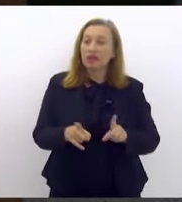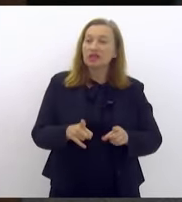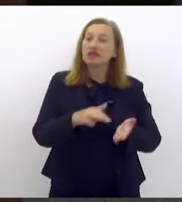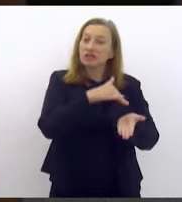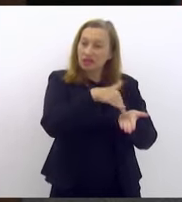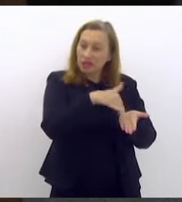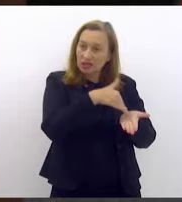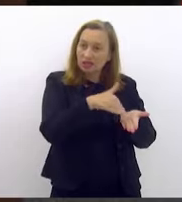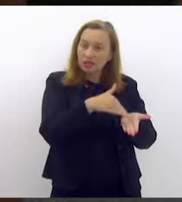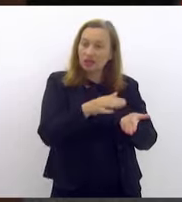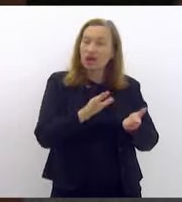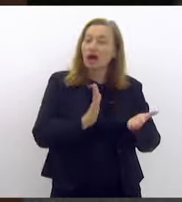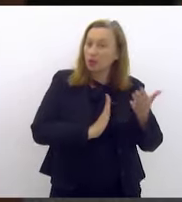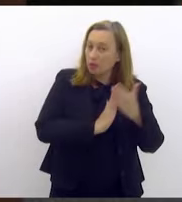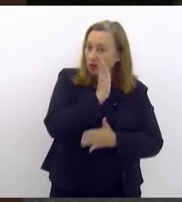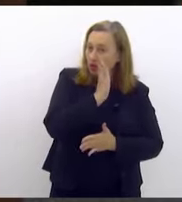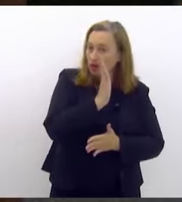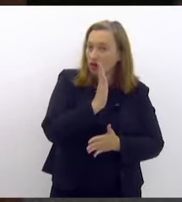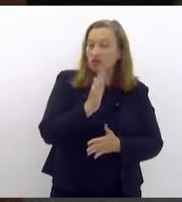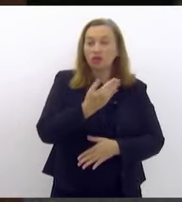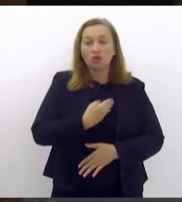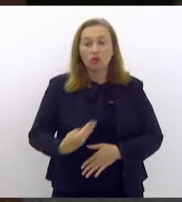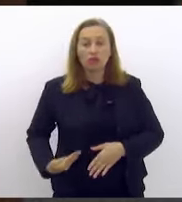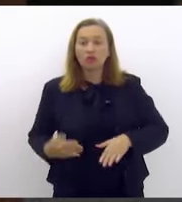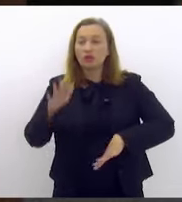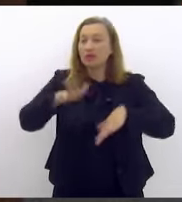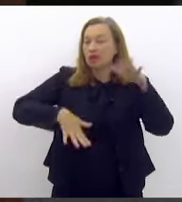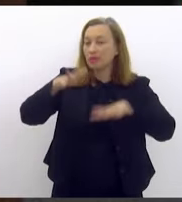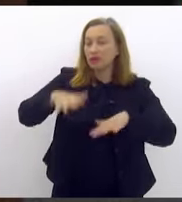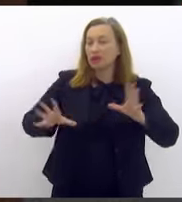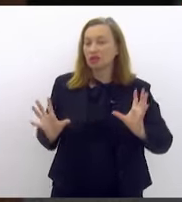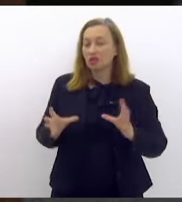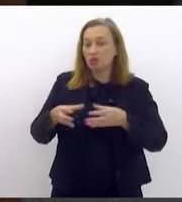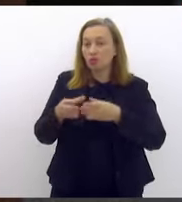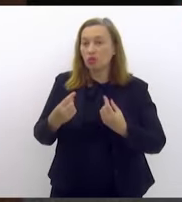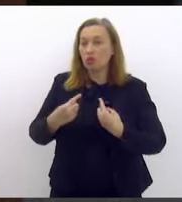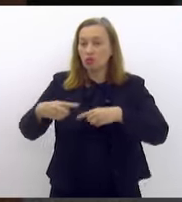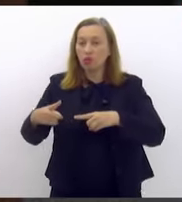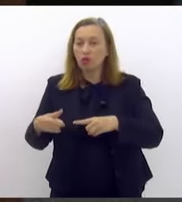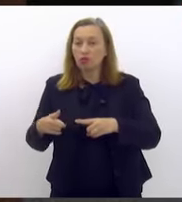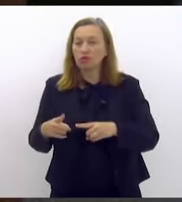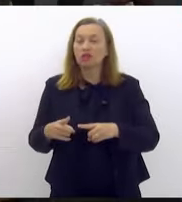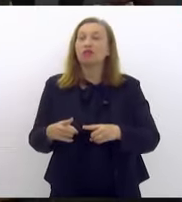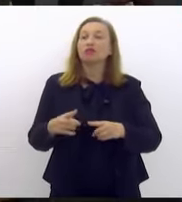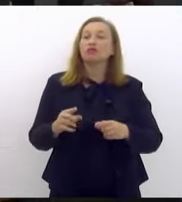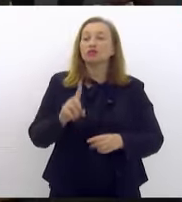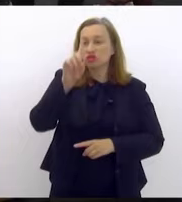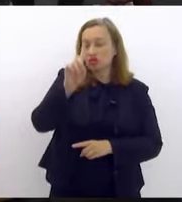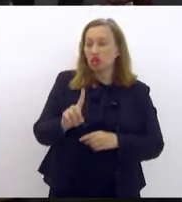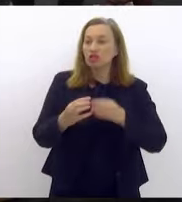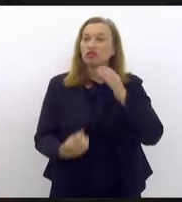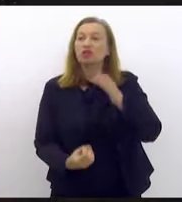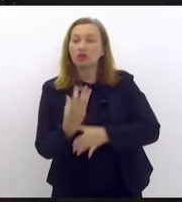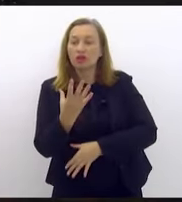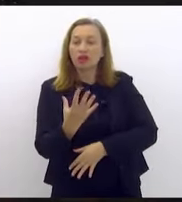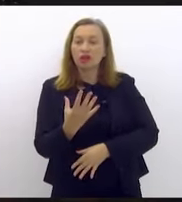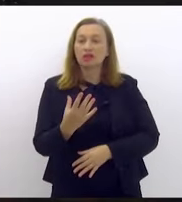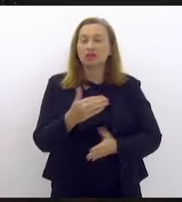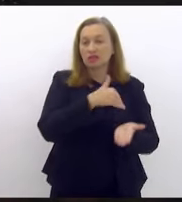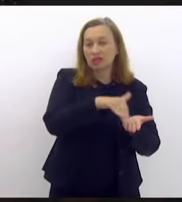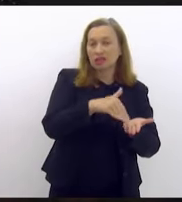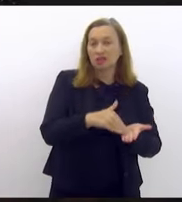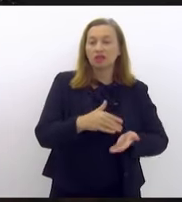estão favorável, governador, independente de sua oposição, ele tem o direito de criar essas secretarias. Muito obrigada,